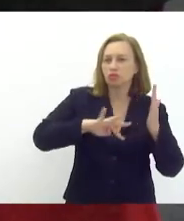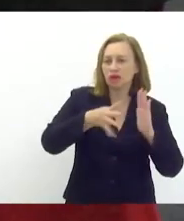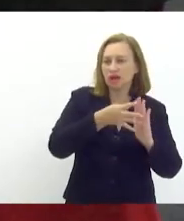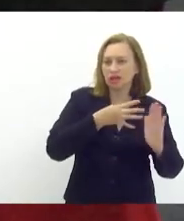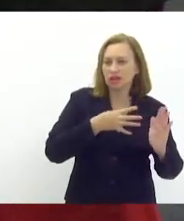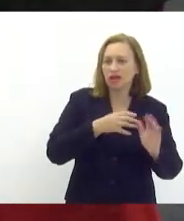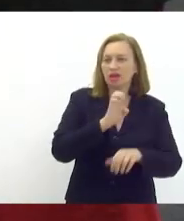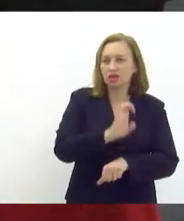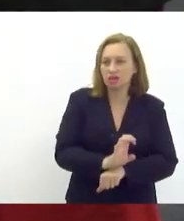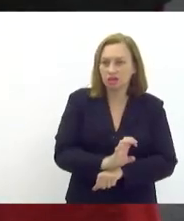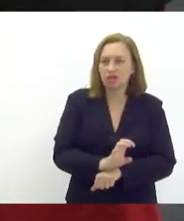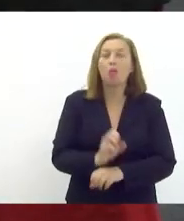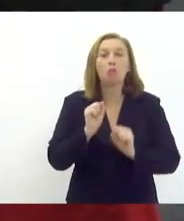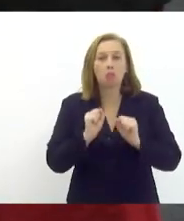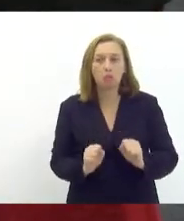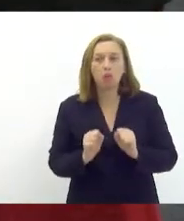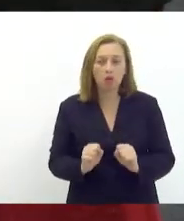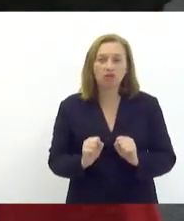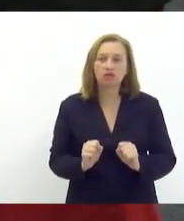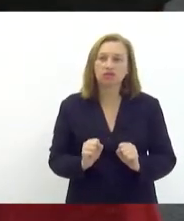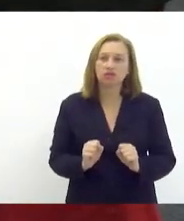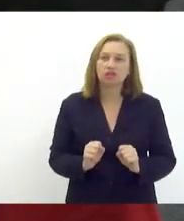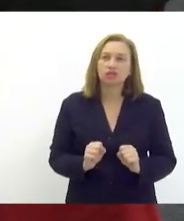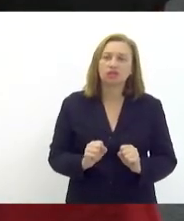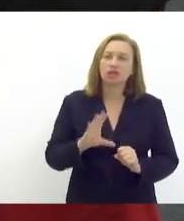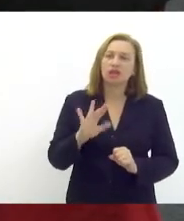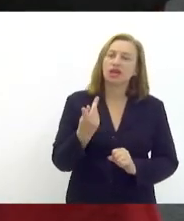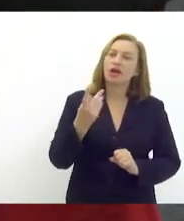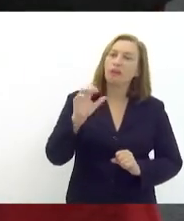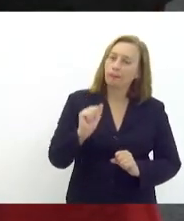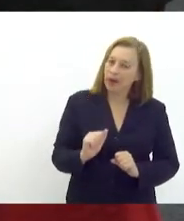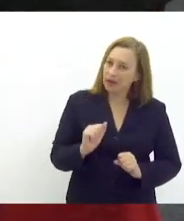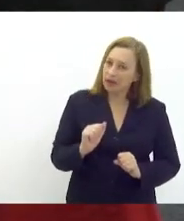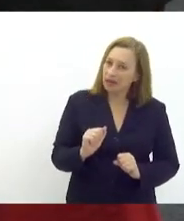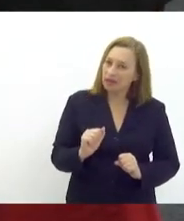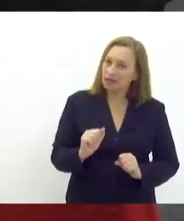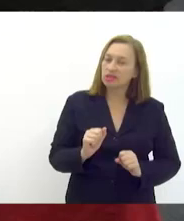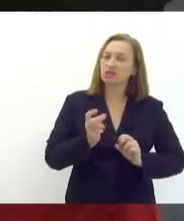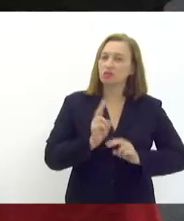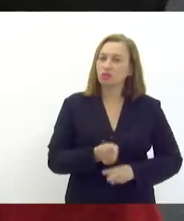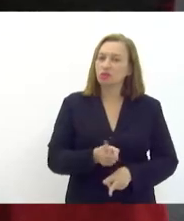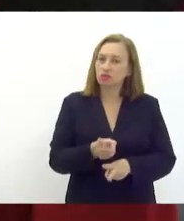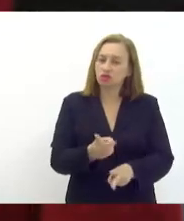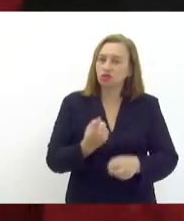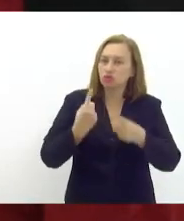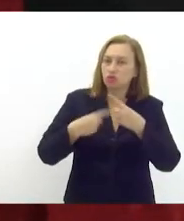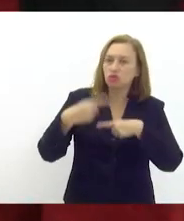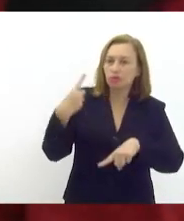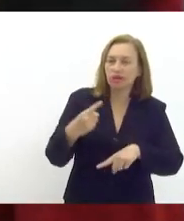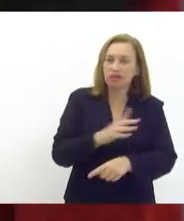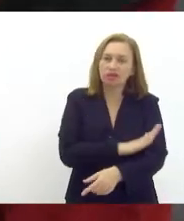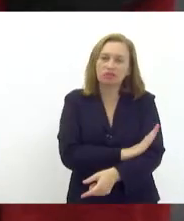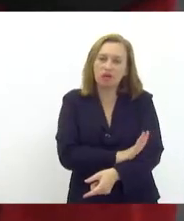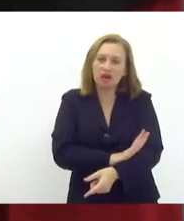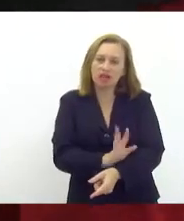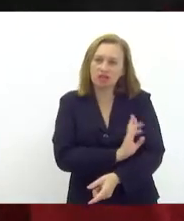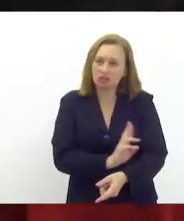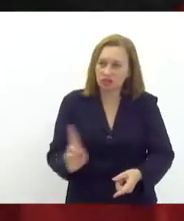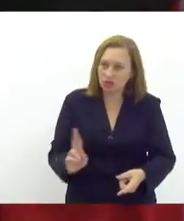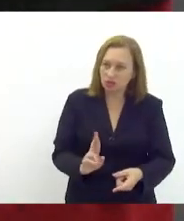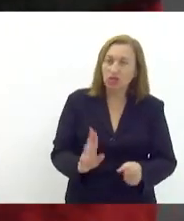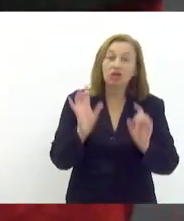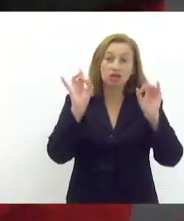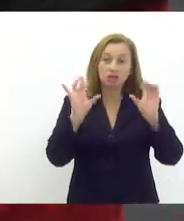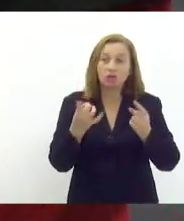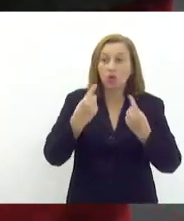a gente pode fazer com que campanhas permanentes de superação do racismo religioso em especial